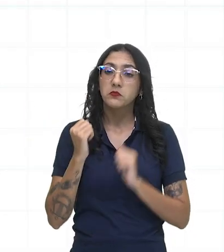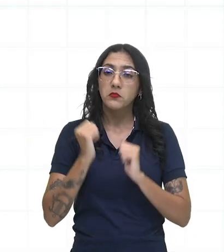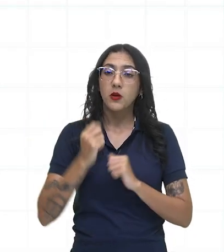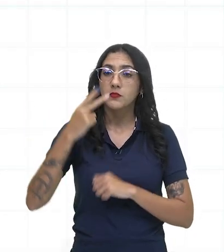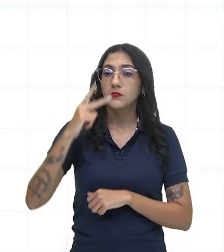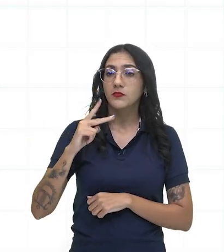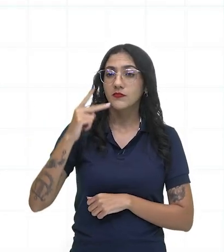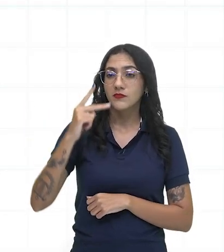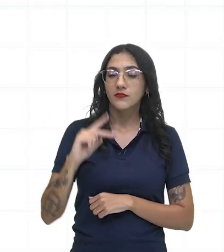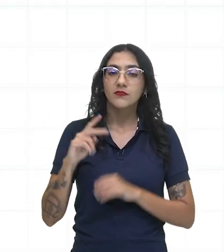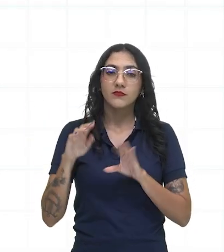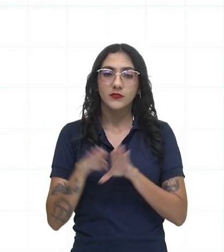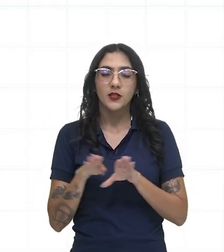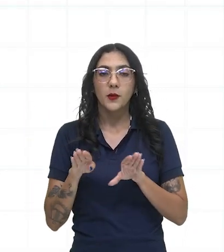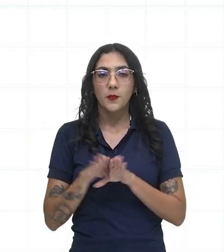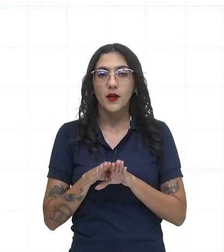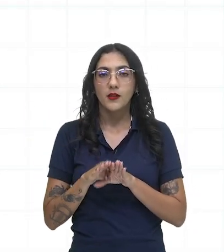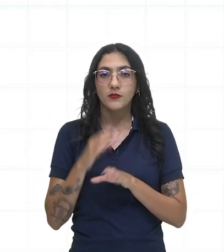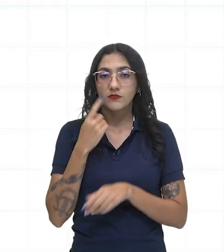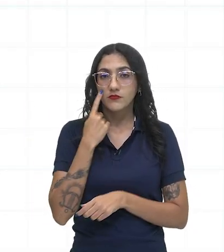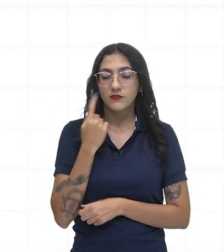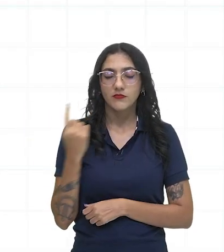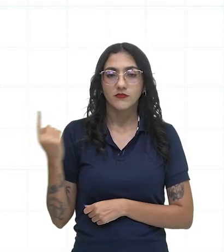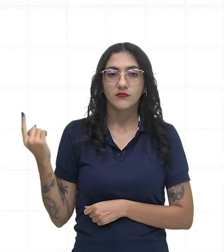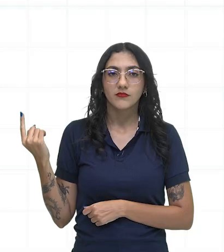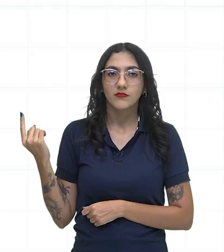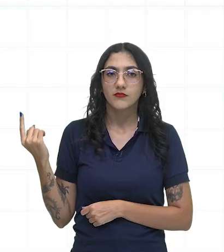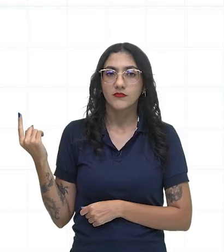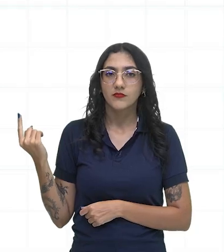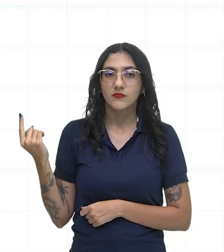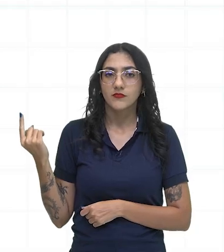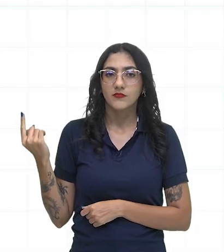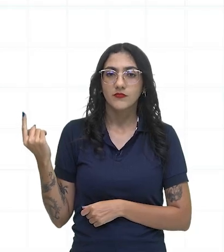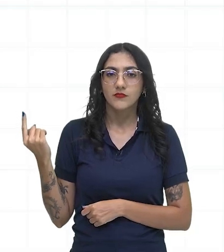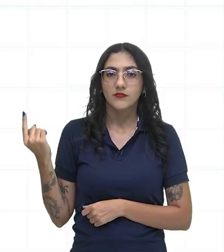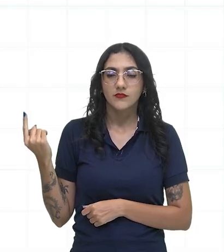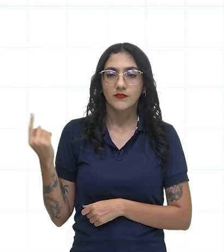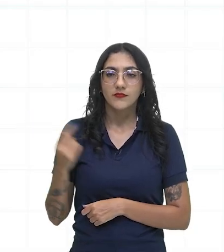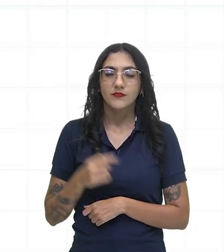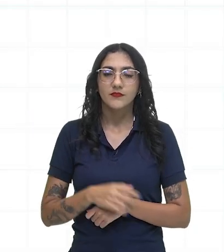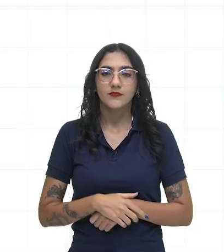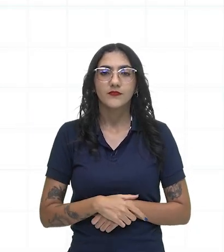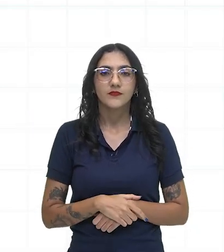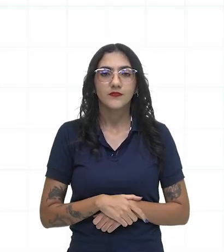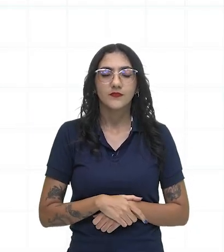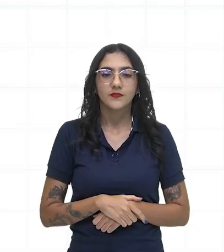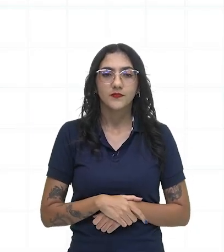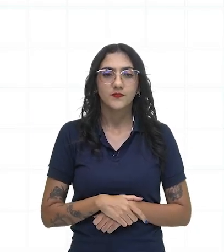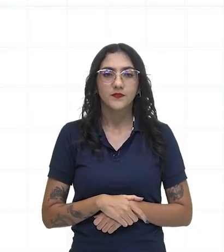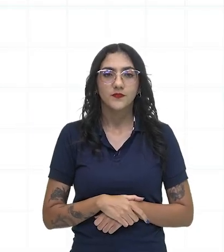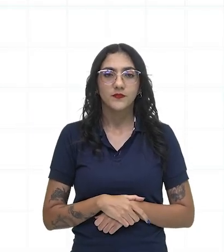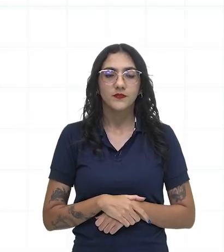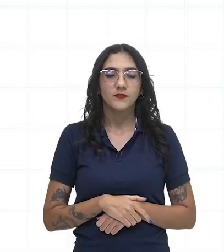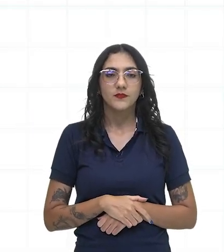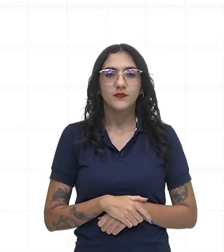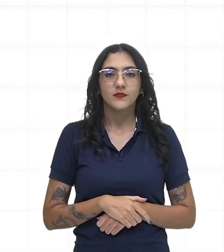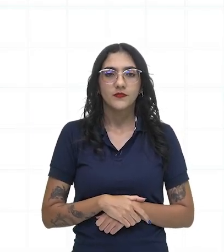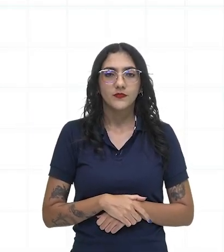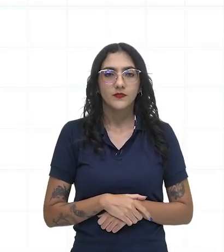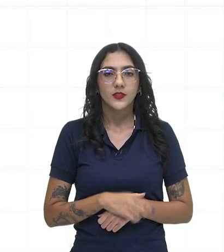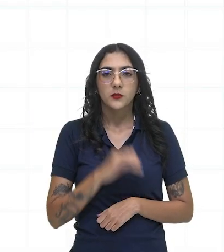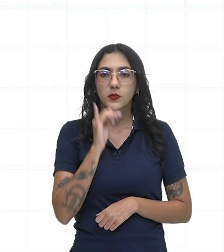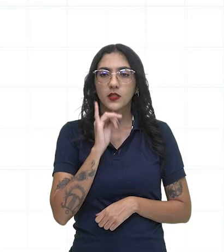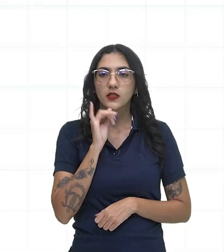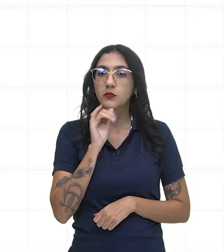ou I played at Manaus Folk Festival. Eu toquei, no sentido de tocar